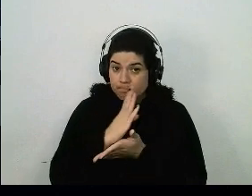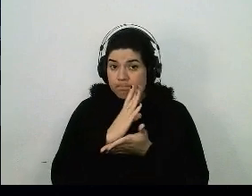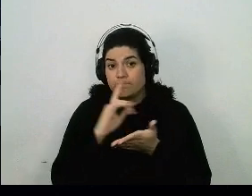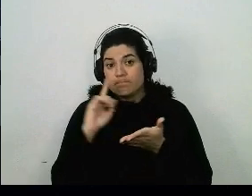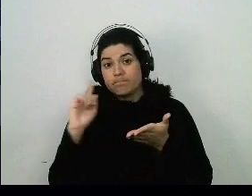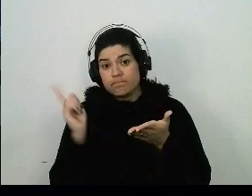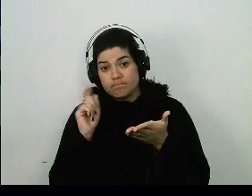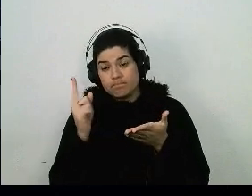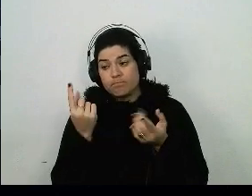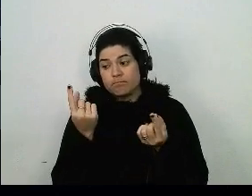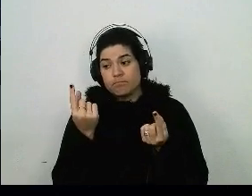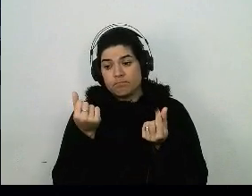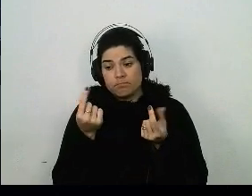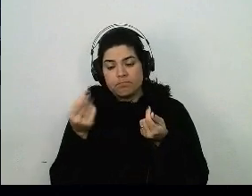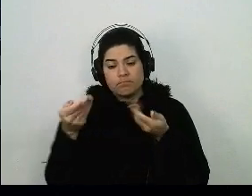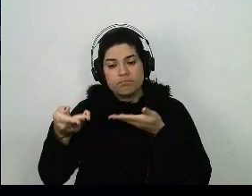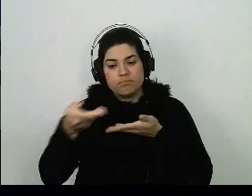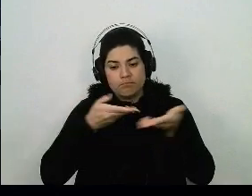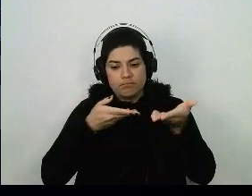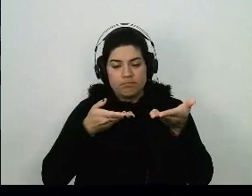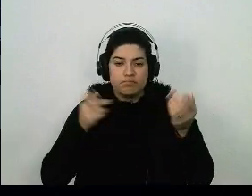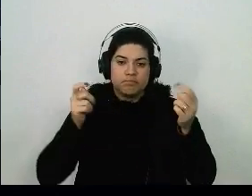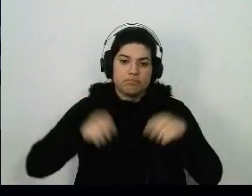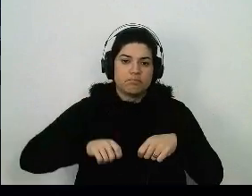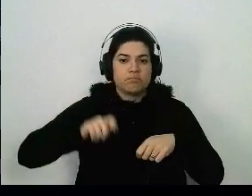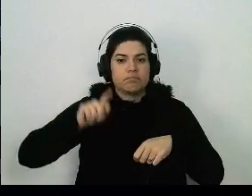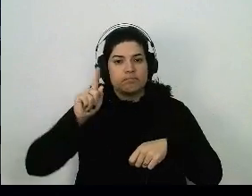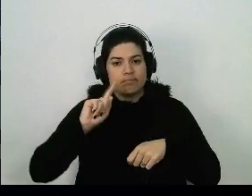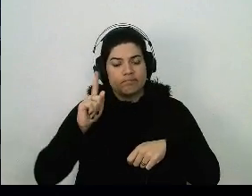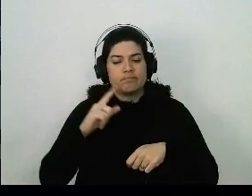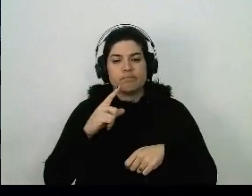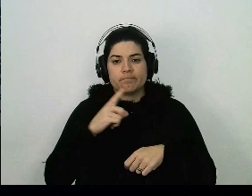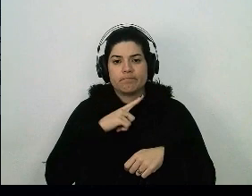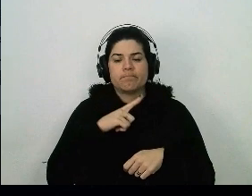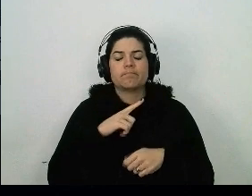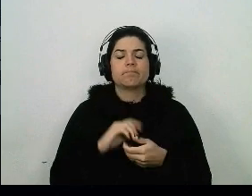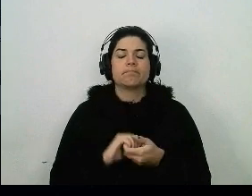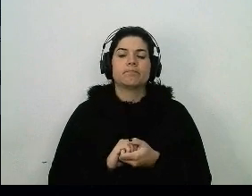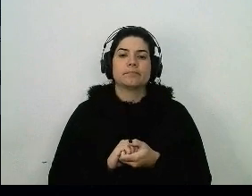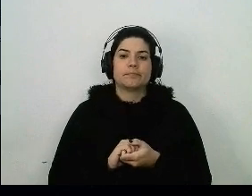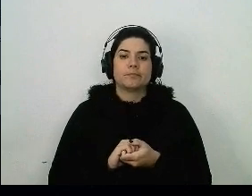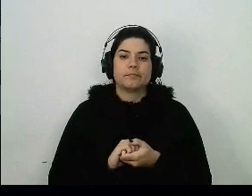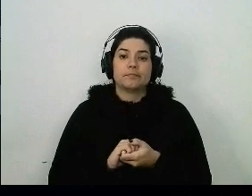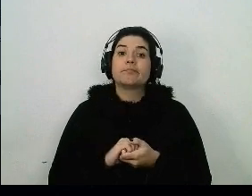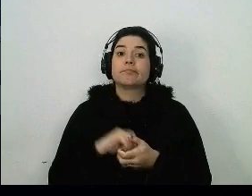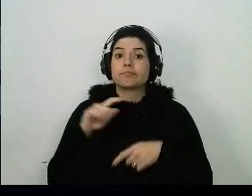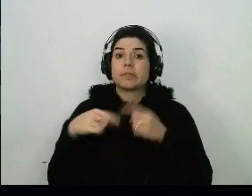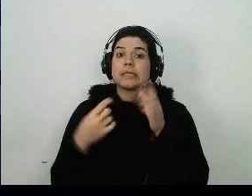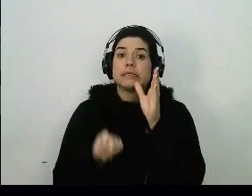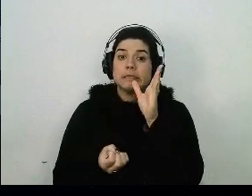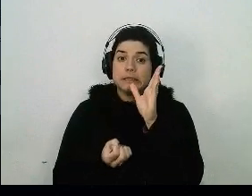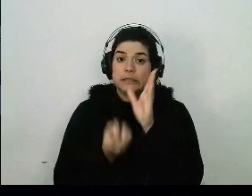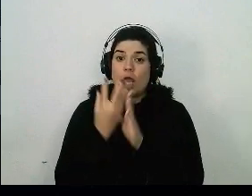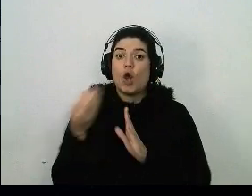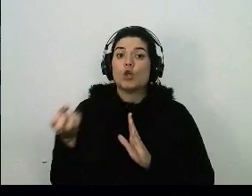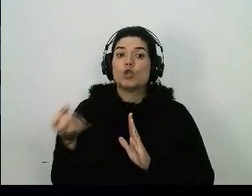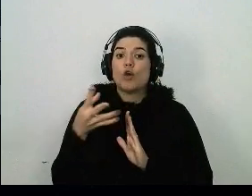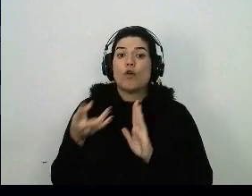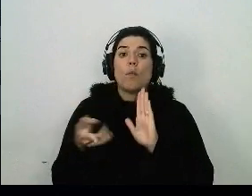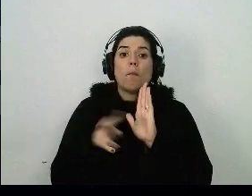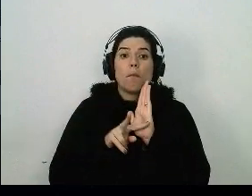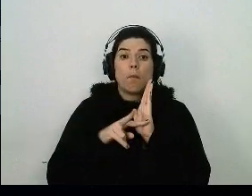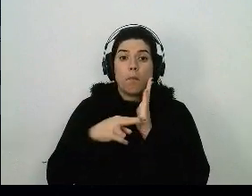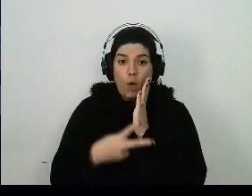transação. Sendo validado por esse ambiente, é criado um novo bloco e a transação é confirmada